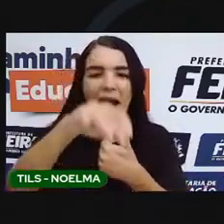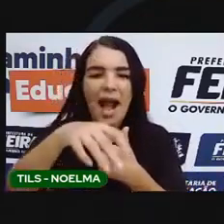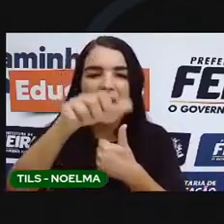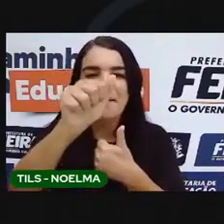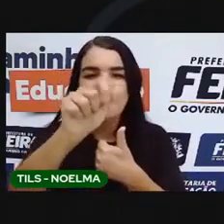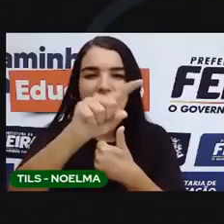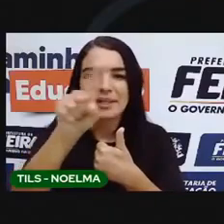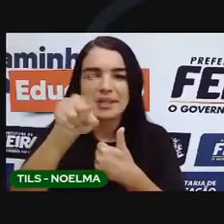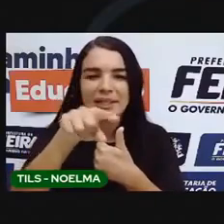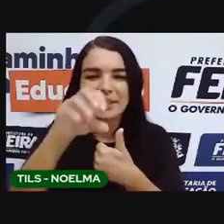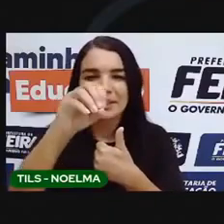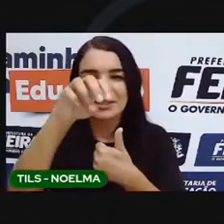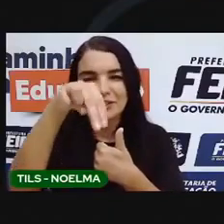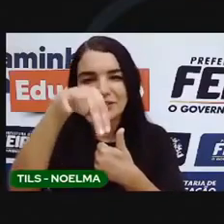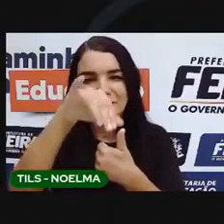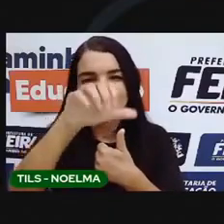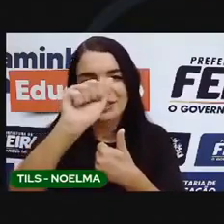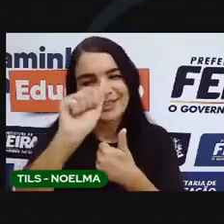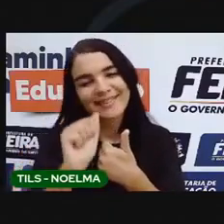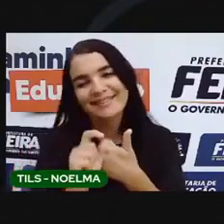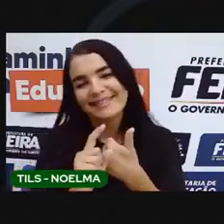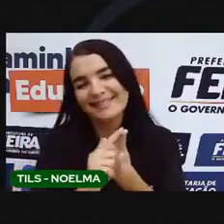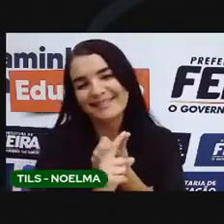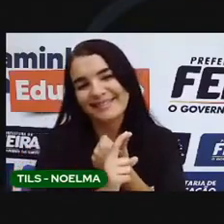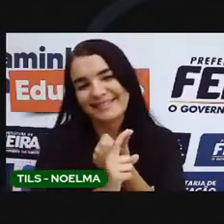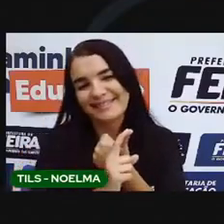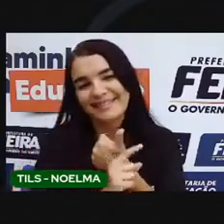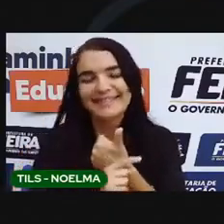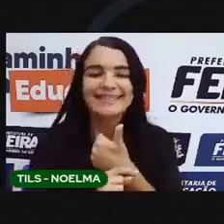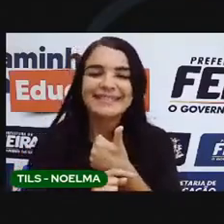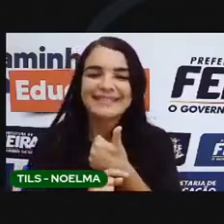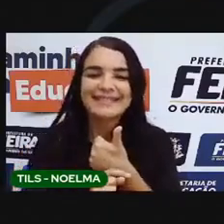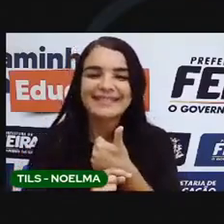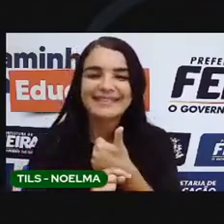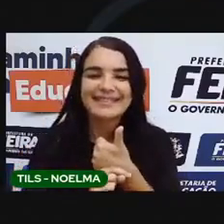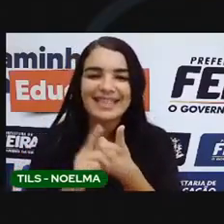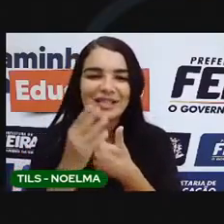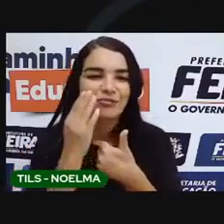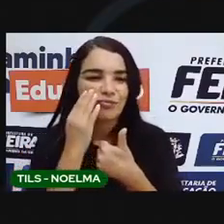a última bolachinha do pacote. É a Amazônia.